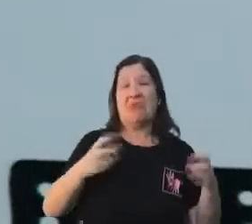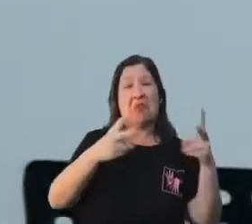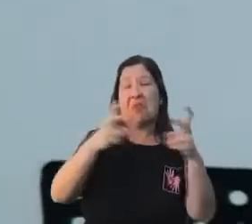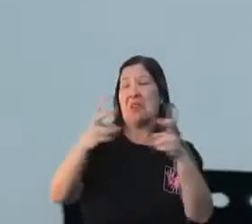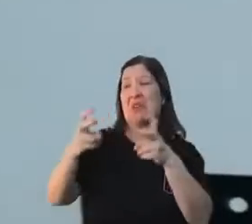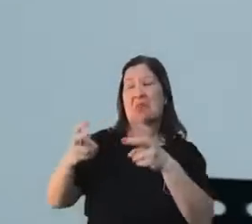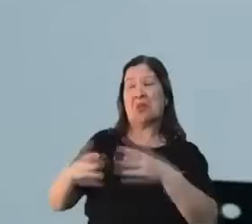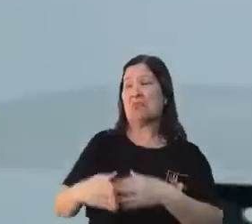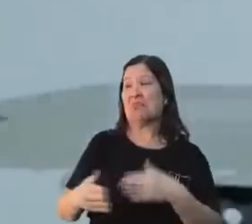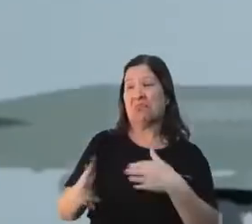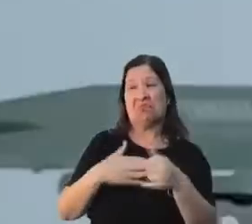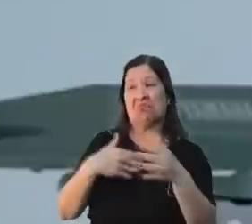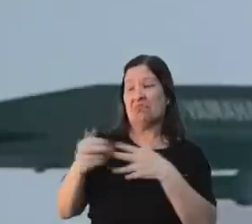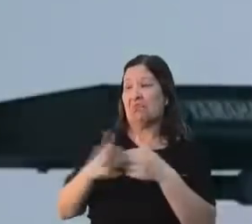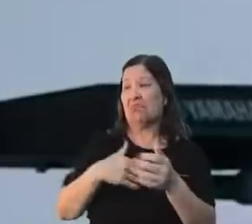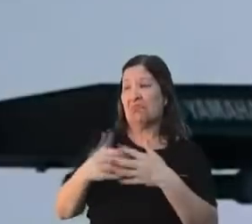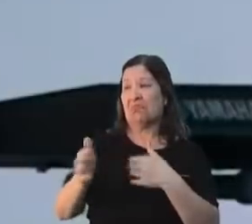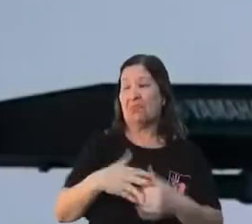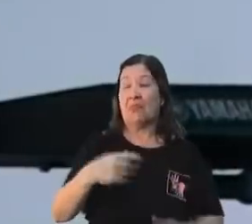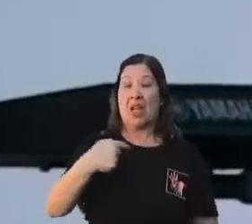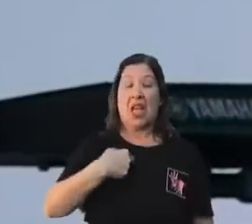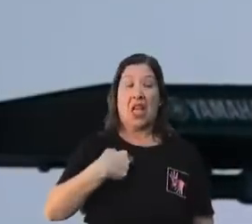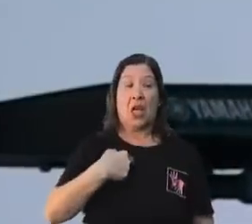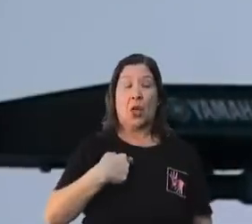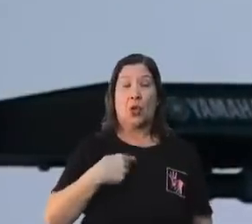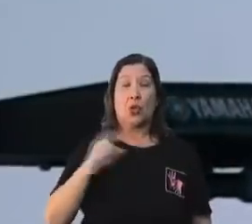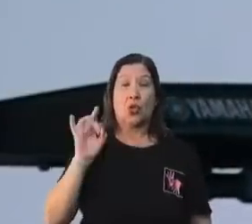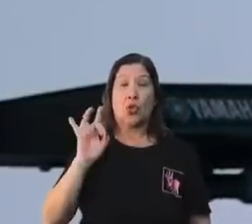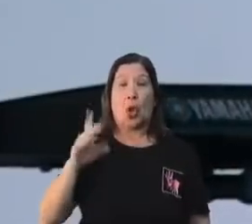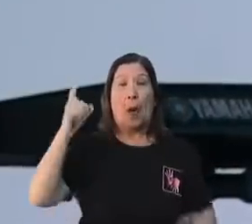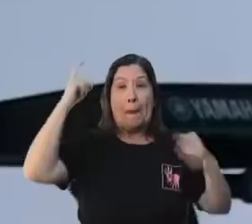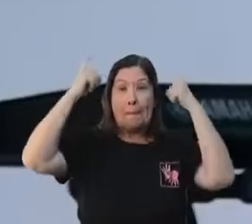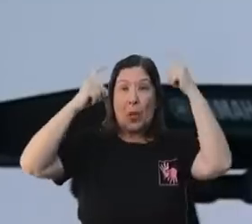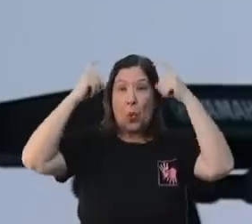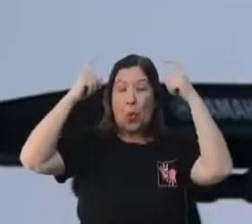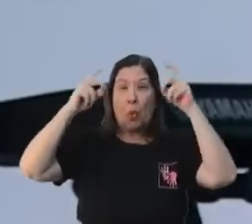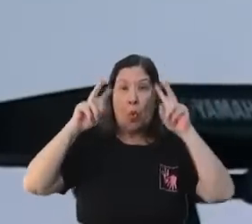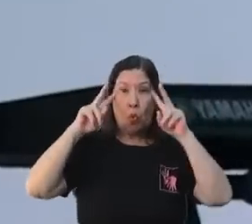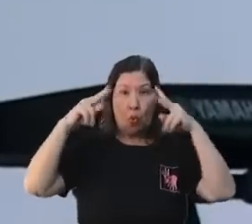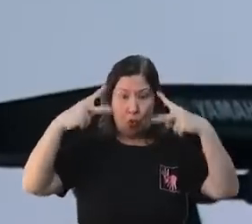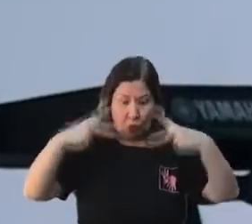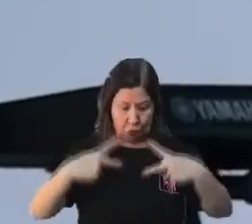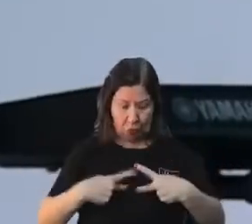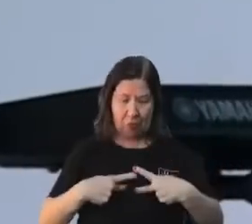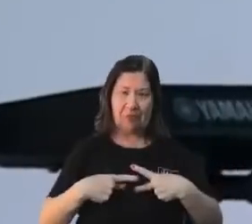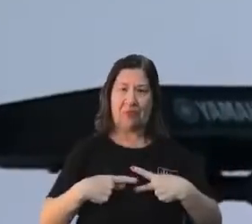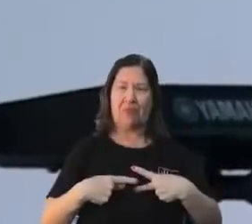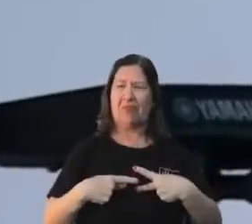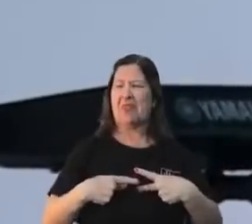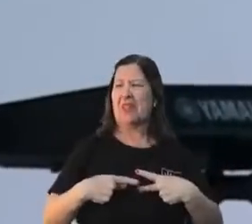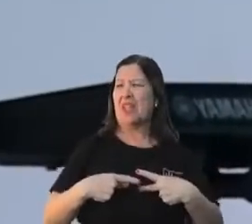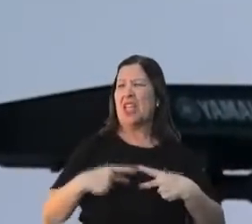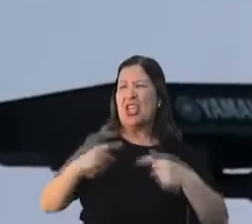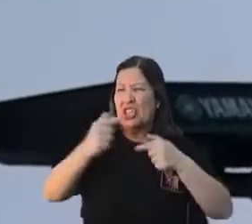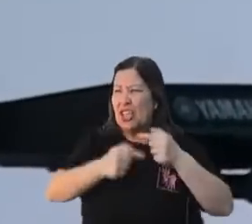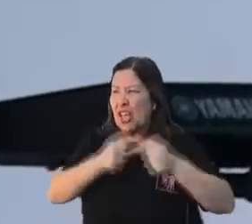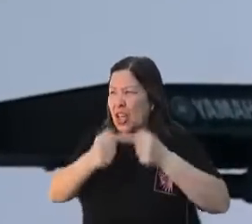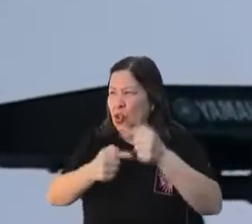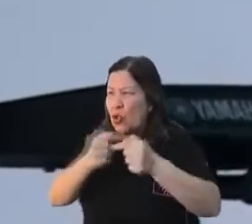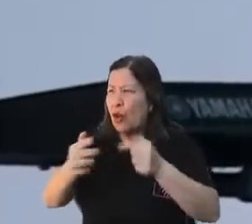comigo, perdoe-me da expressão, depois que eu morrer, que se danem as futuras gerações, eu não estou nem